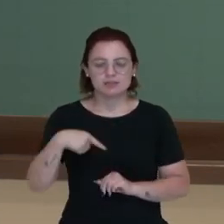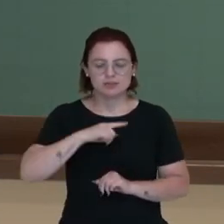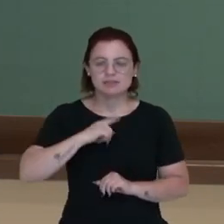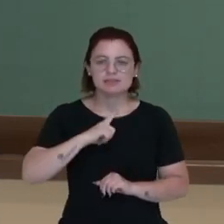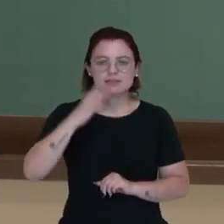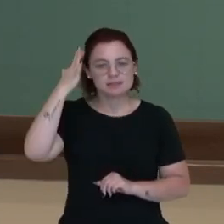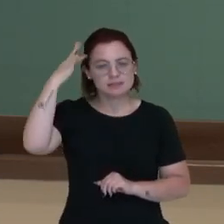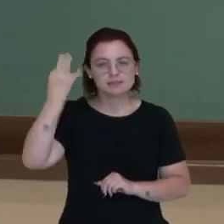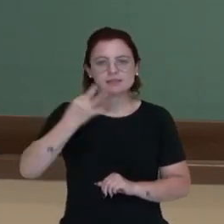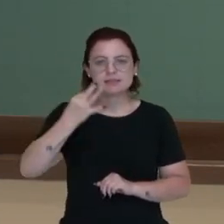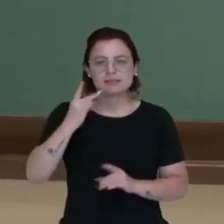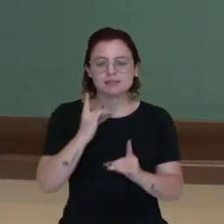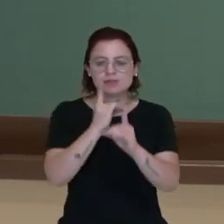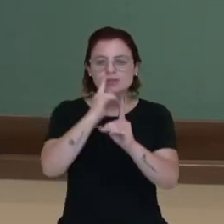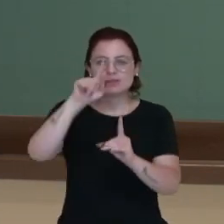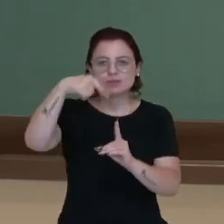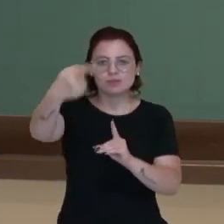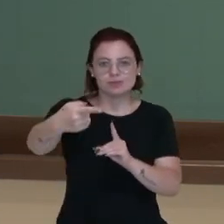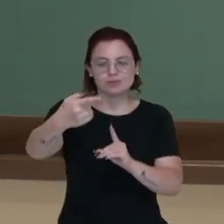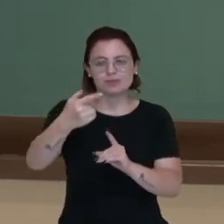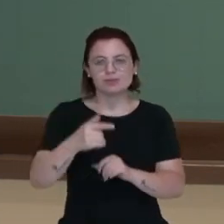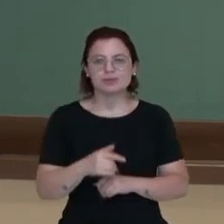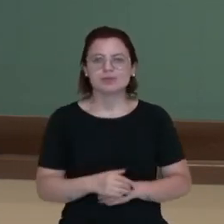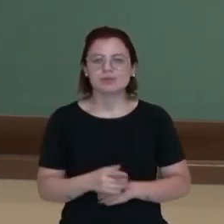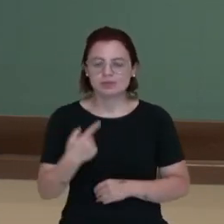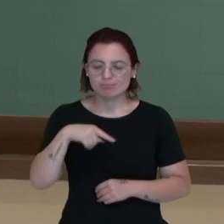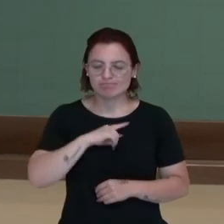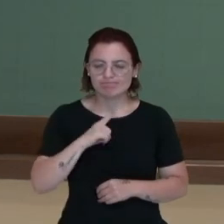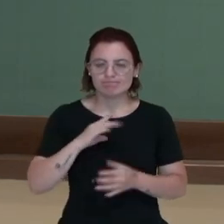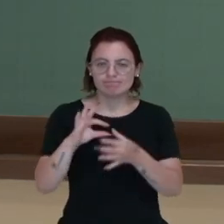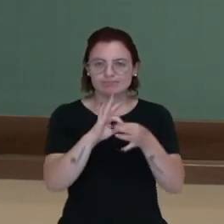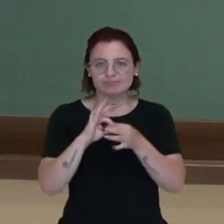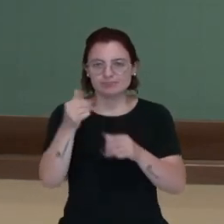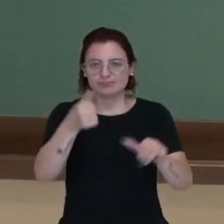que iremos nos encontrar e continuaremos unidos pela